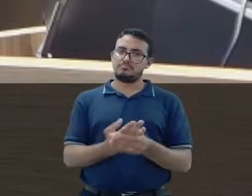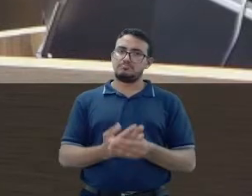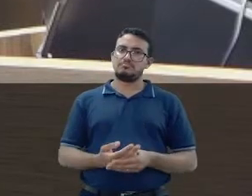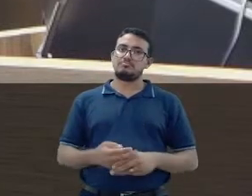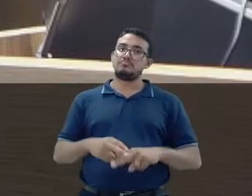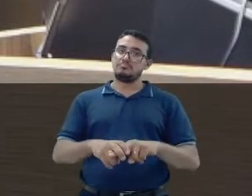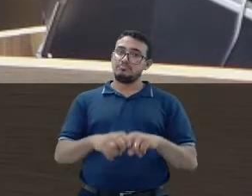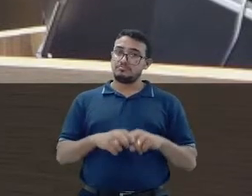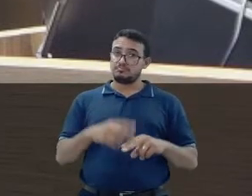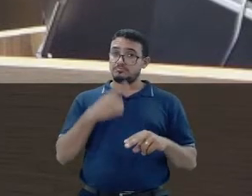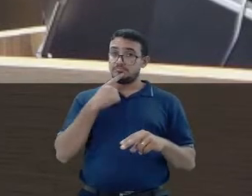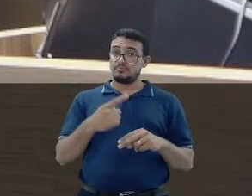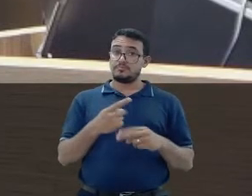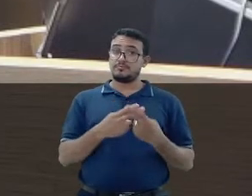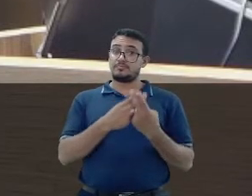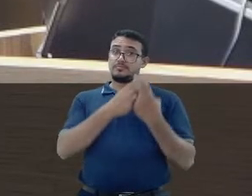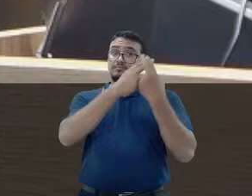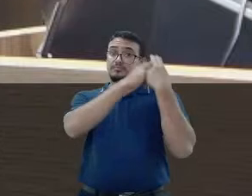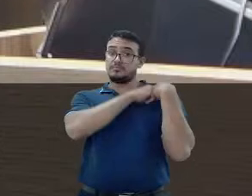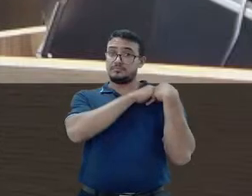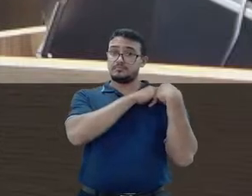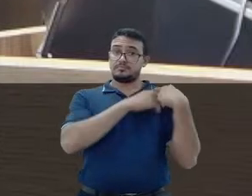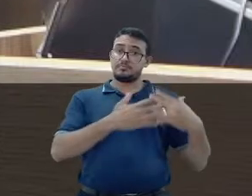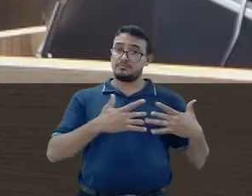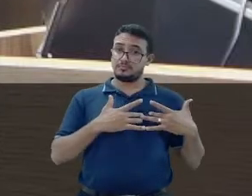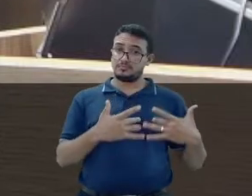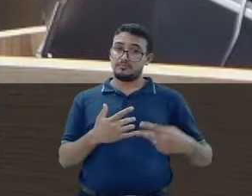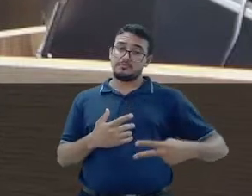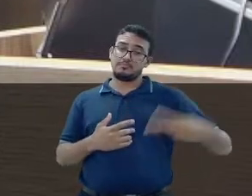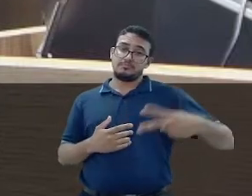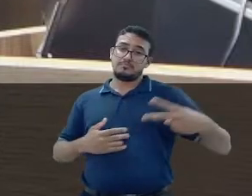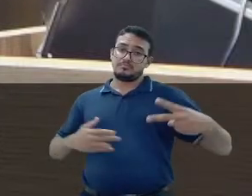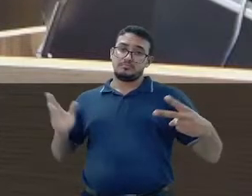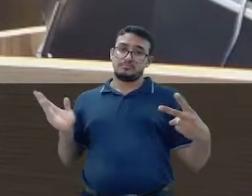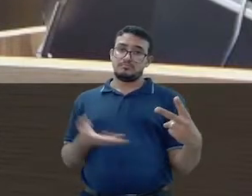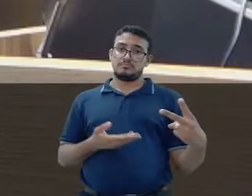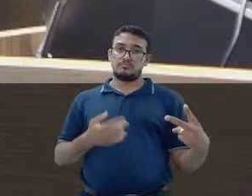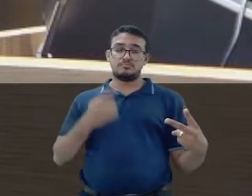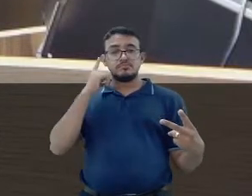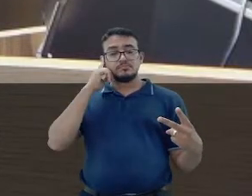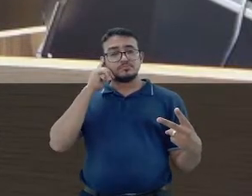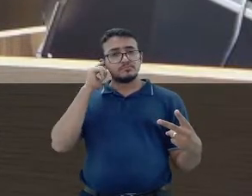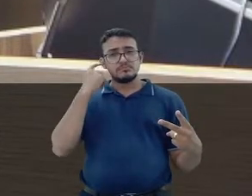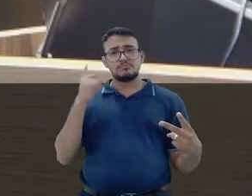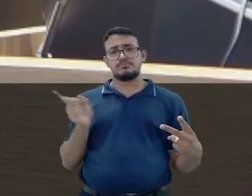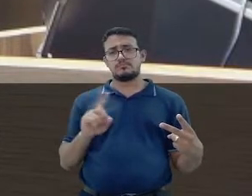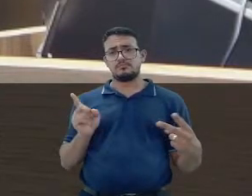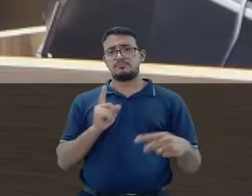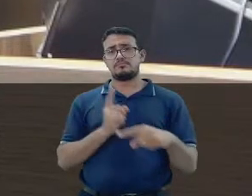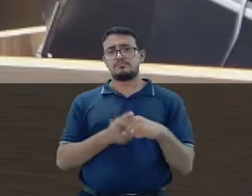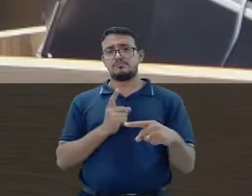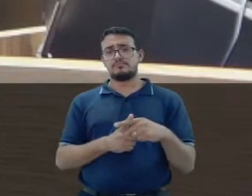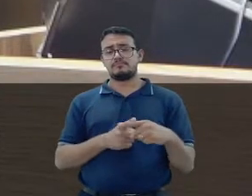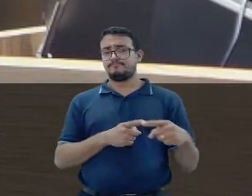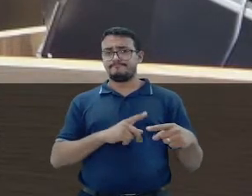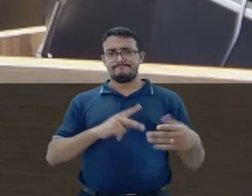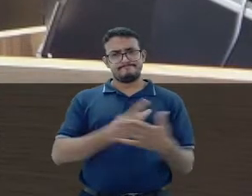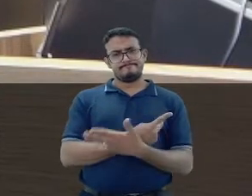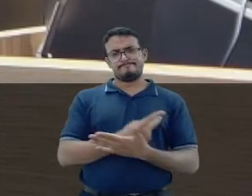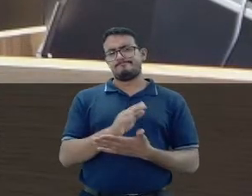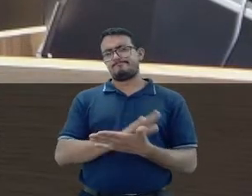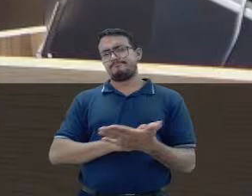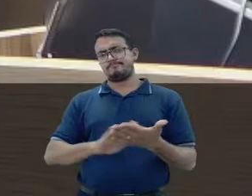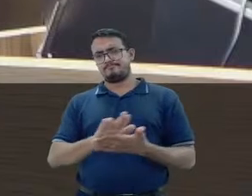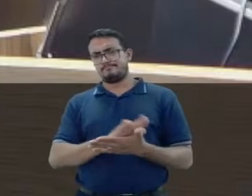não há hipótese de responsabilidade solidária da segunda reclamada, pois não demonstrada a prática de ato ilícito por ela, já que se trata de acidente